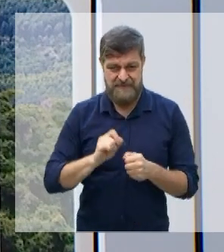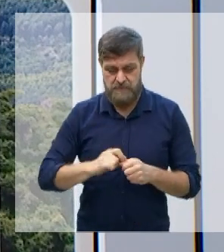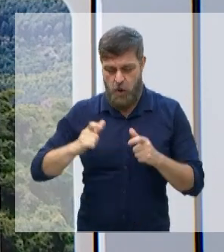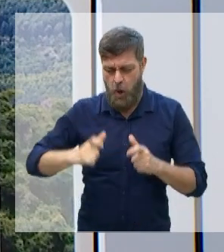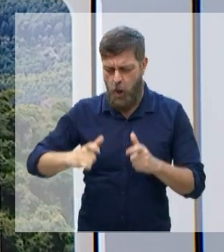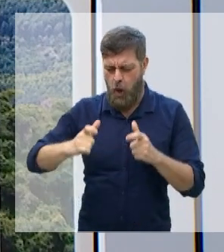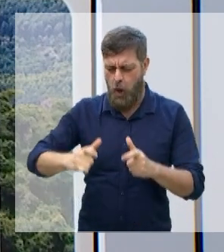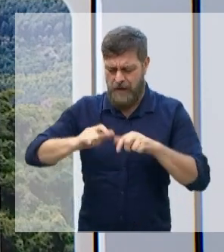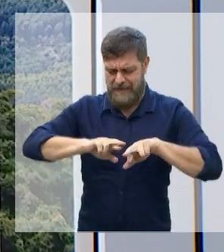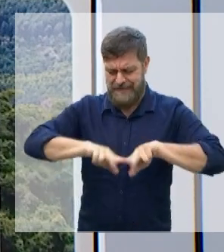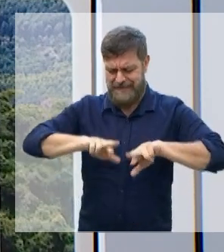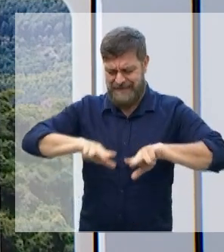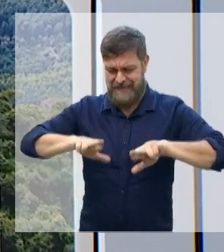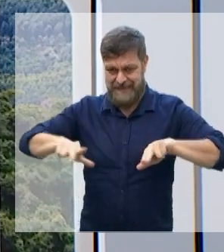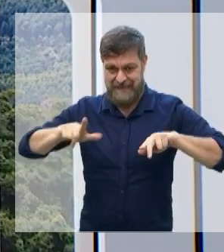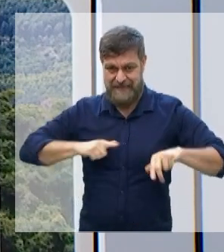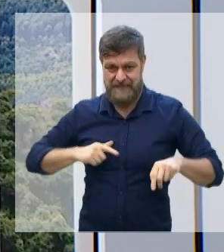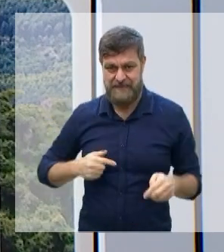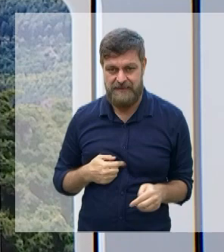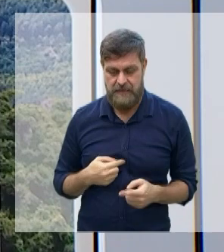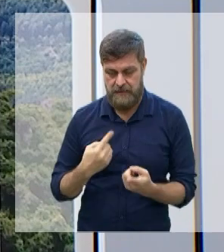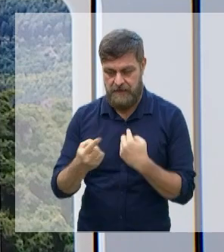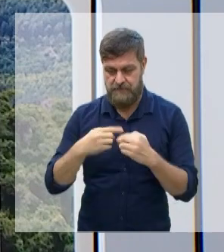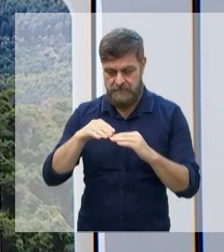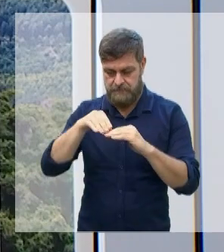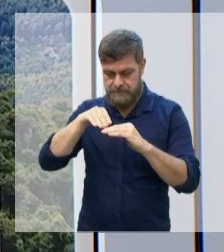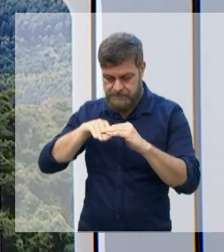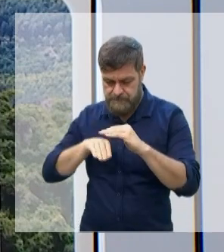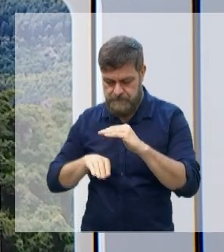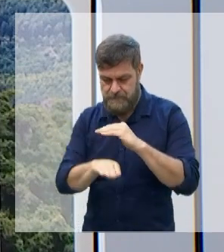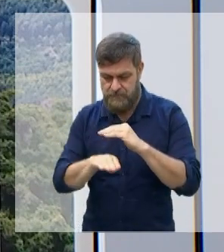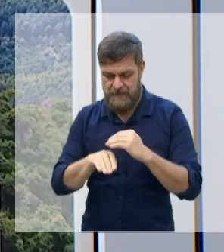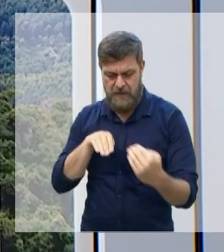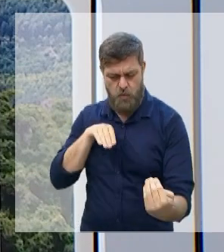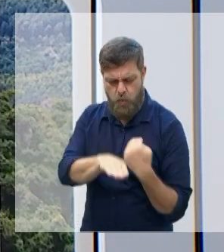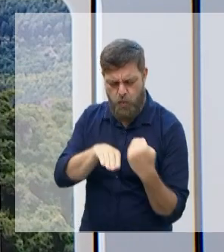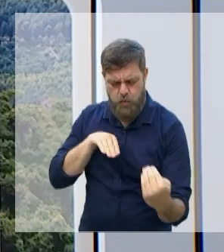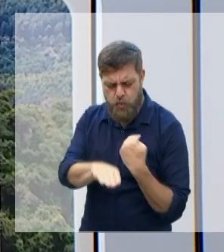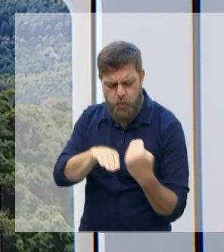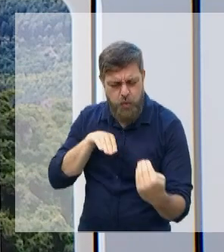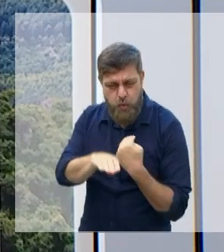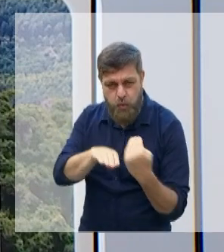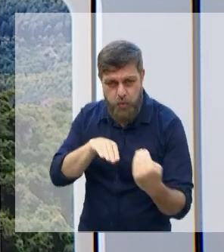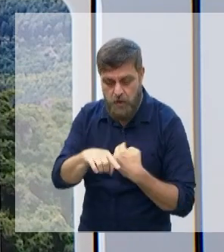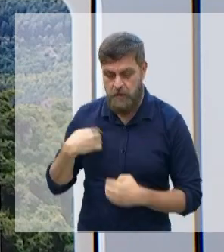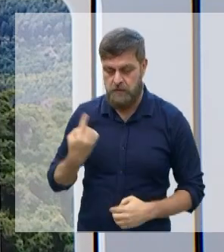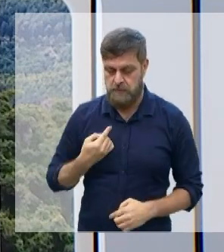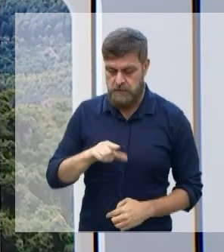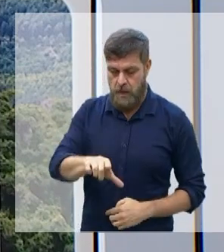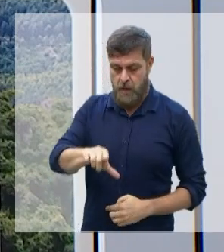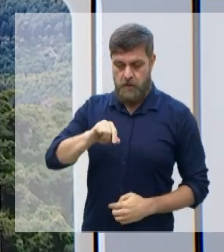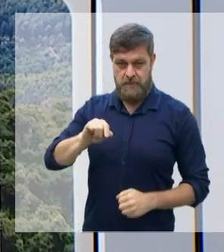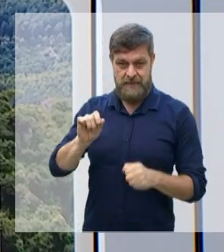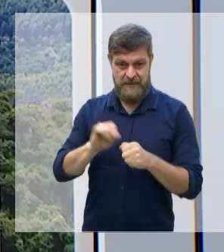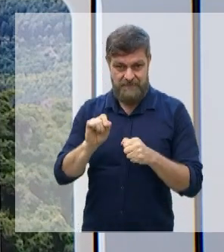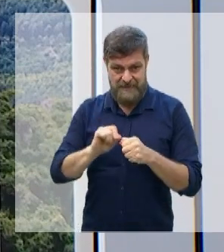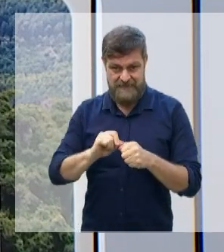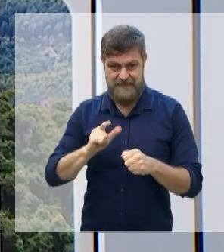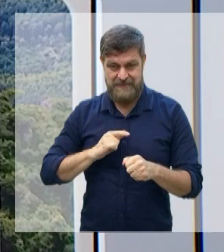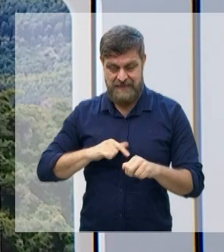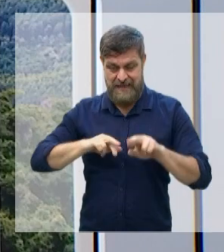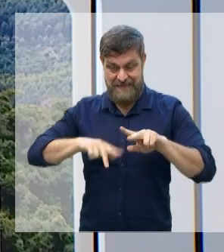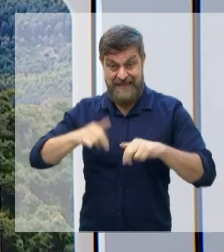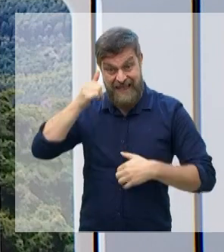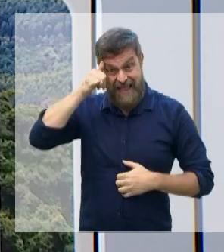locais em que tem transposições em desnível com grande fluxo de veículos nós optamos por essa solução de